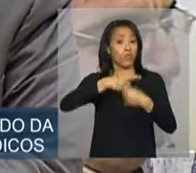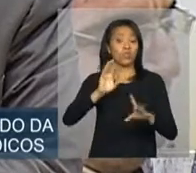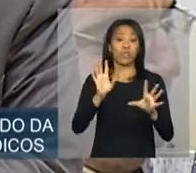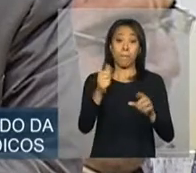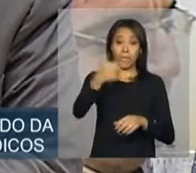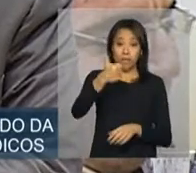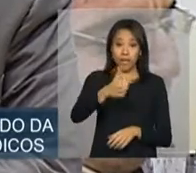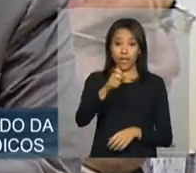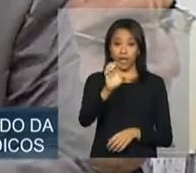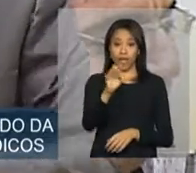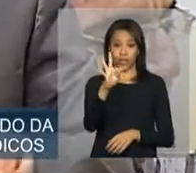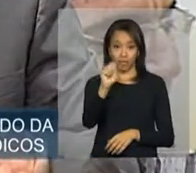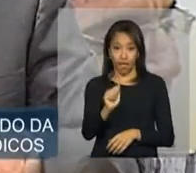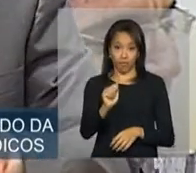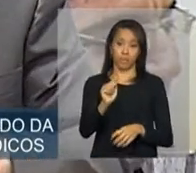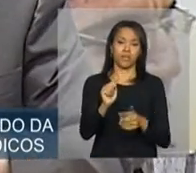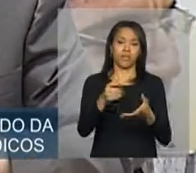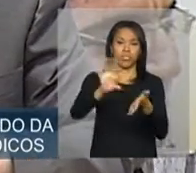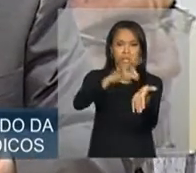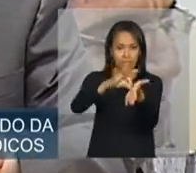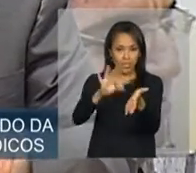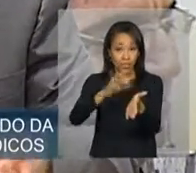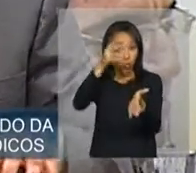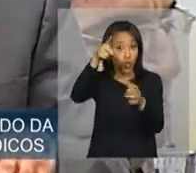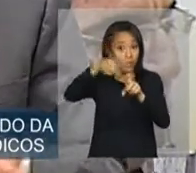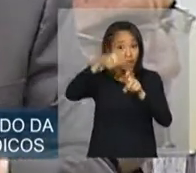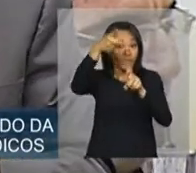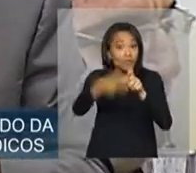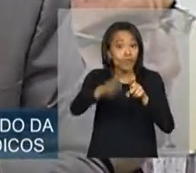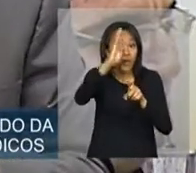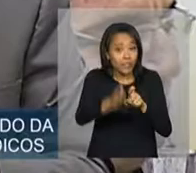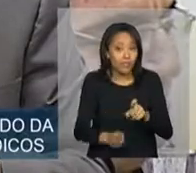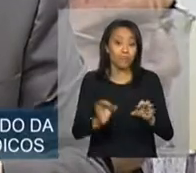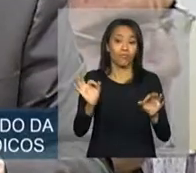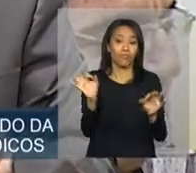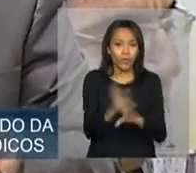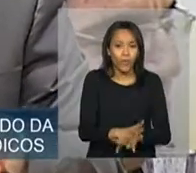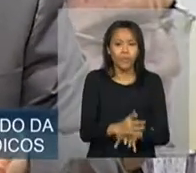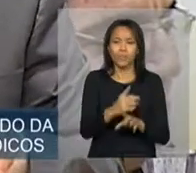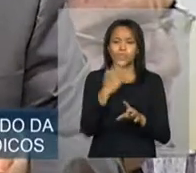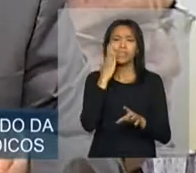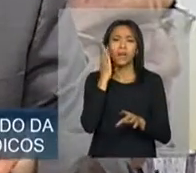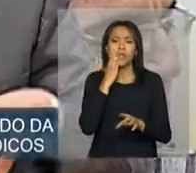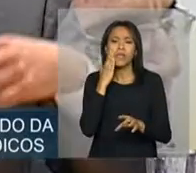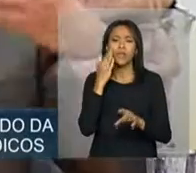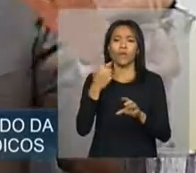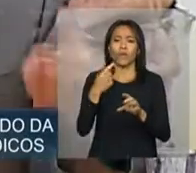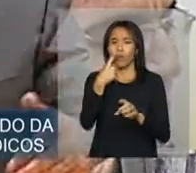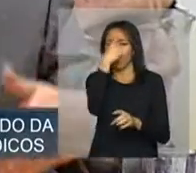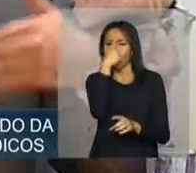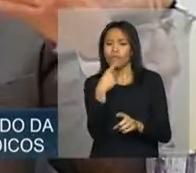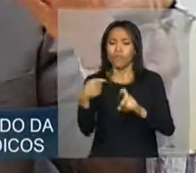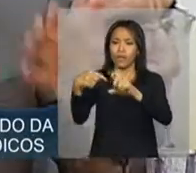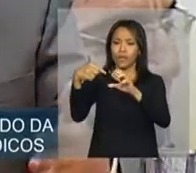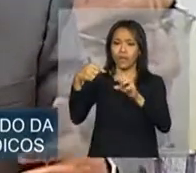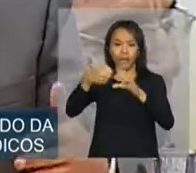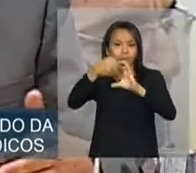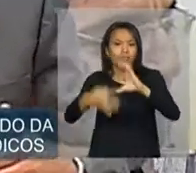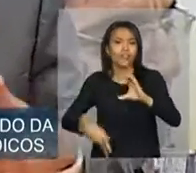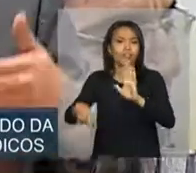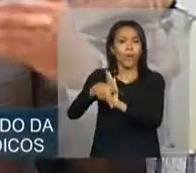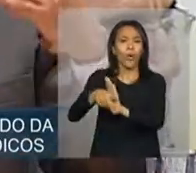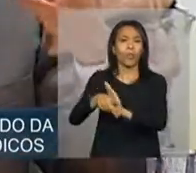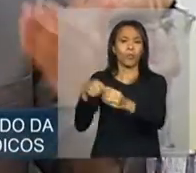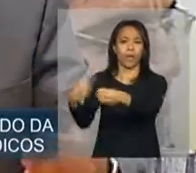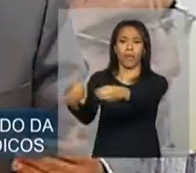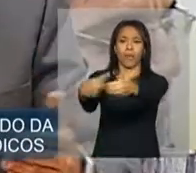inscrição dos médicos brasileiros nós já temos uma parte do perfil dos Municípios e buscamos junto com a organização